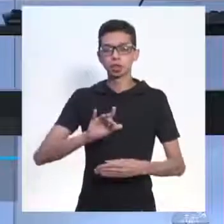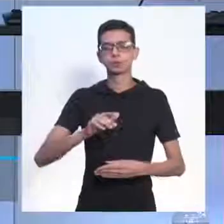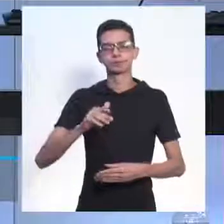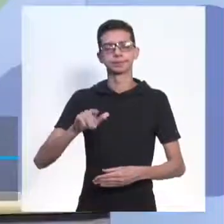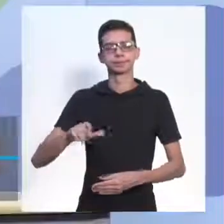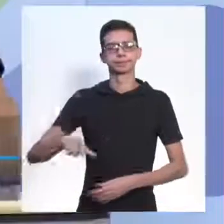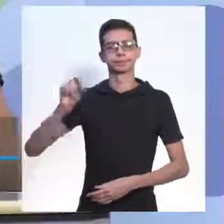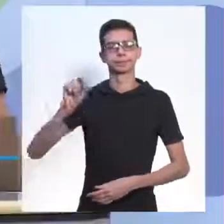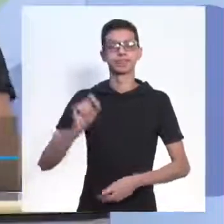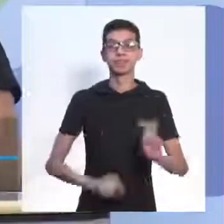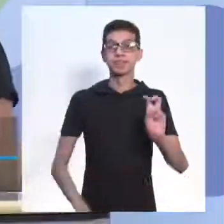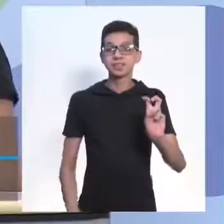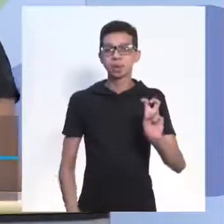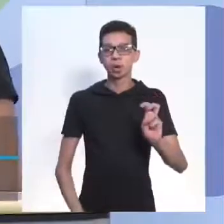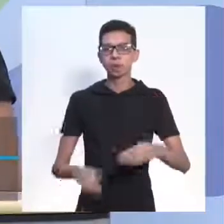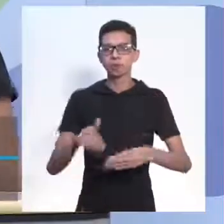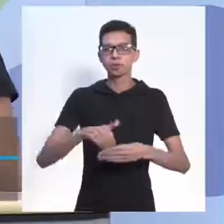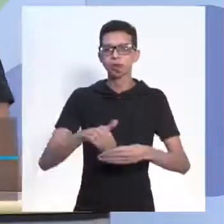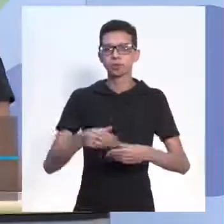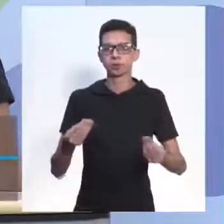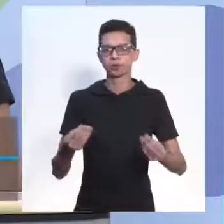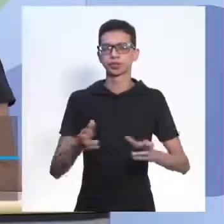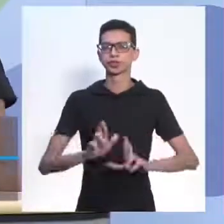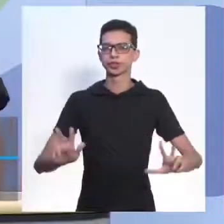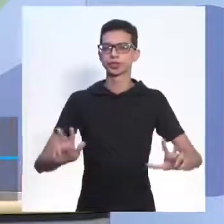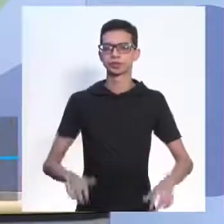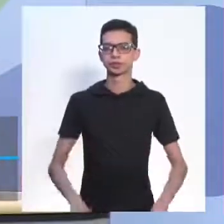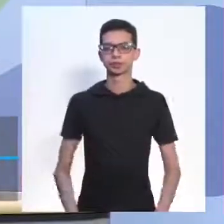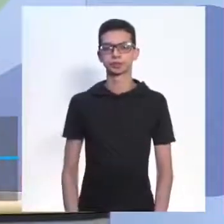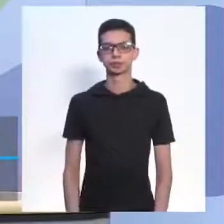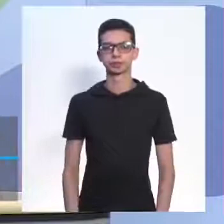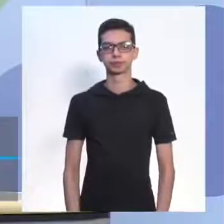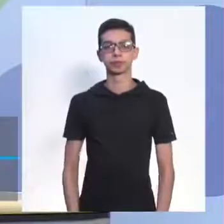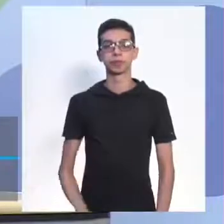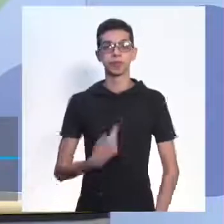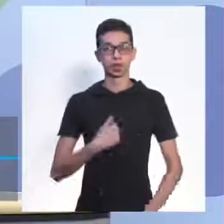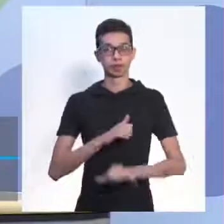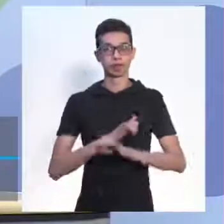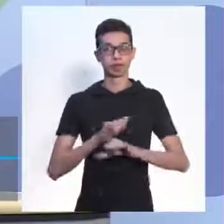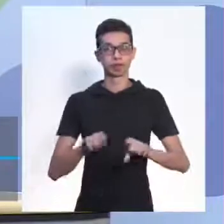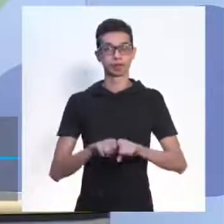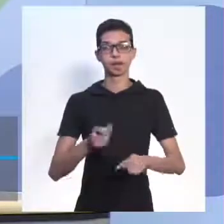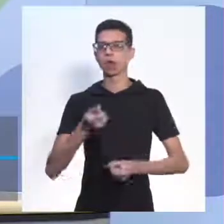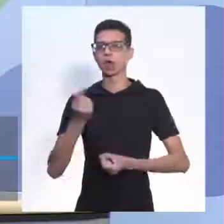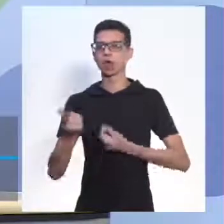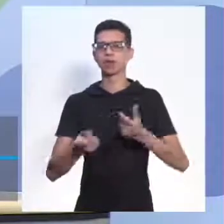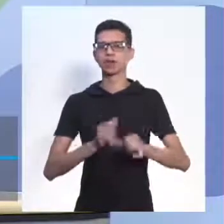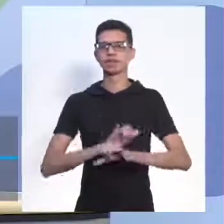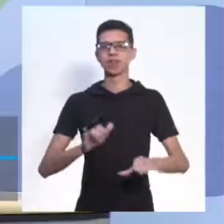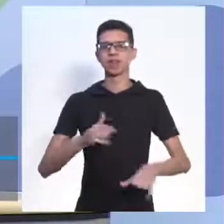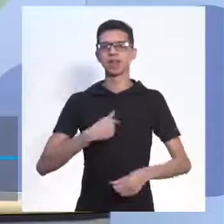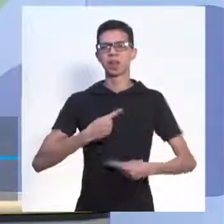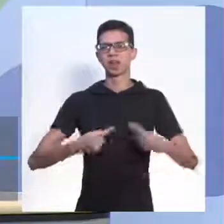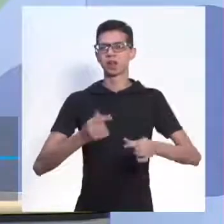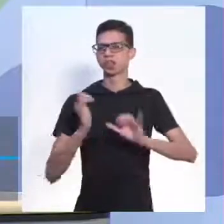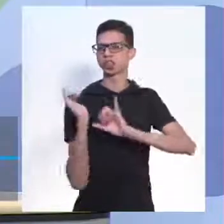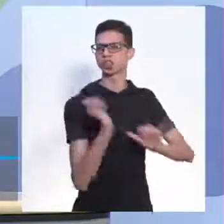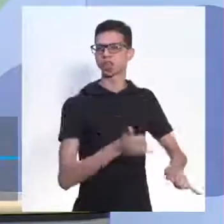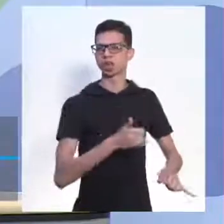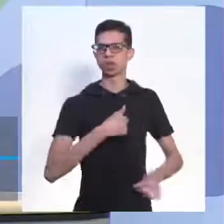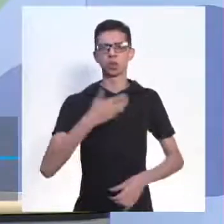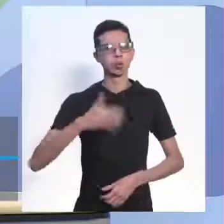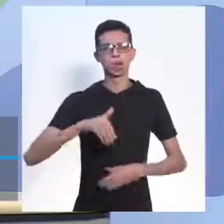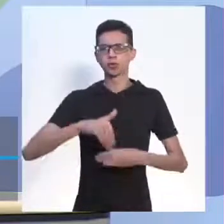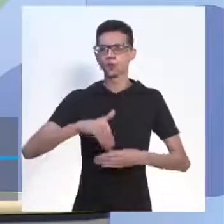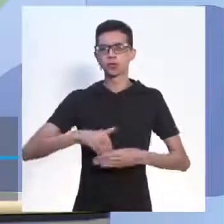só cinco voltas então um só um comentário que eu vi alguns de vocês são da senhora Eu já desisti da política não quero voltar mas